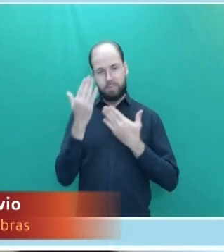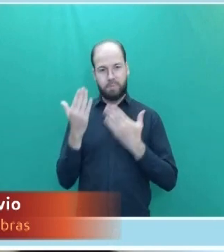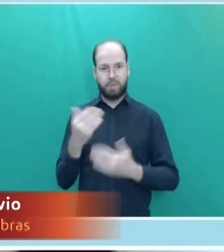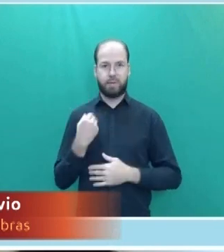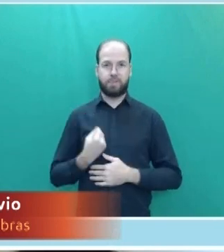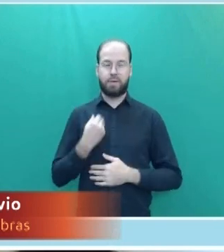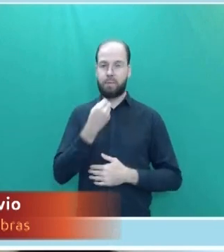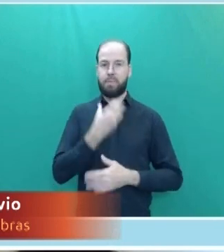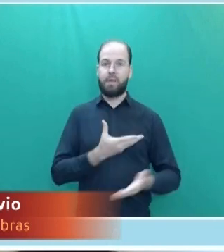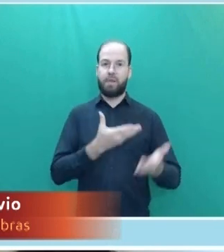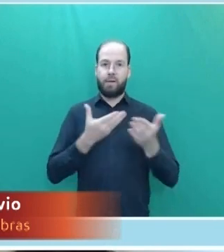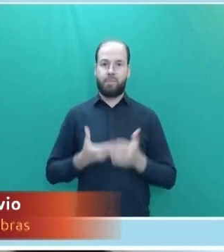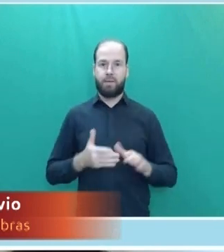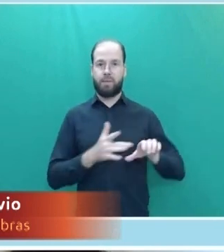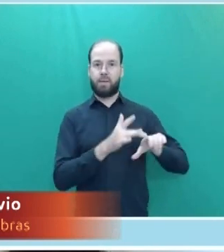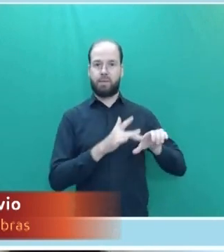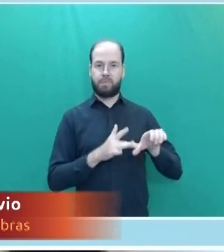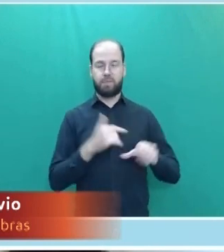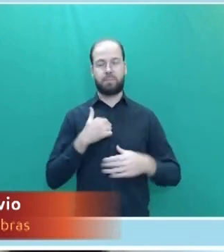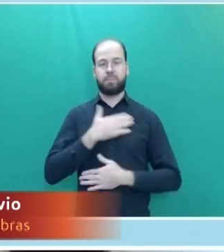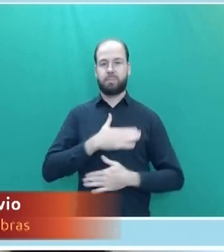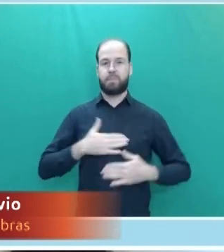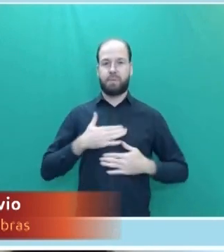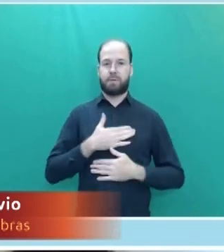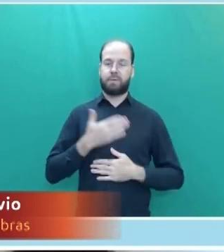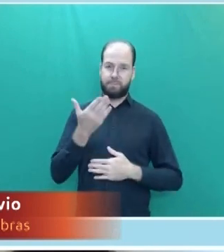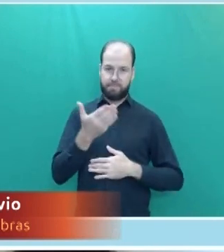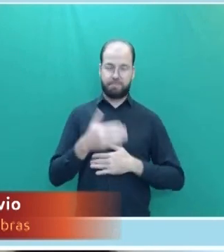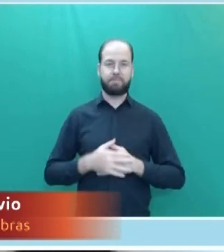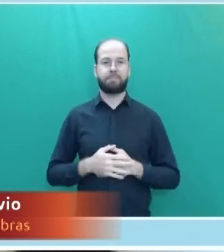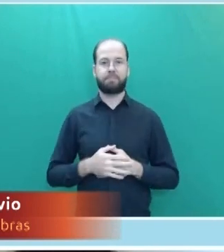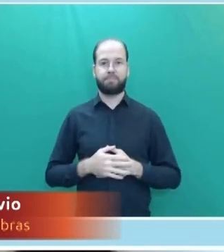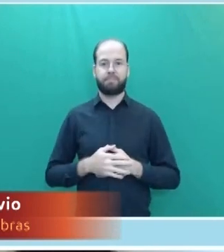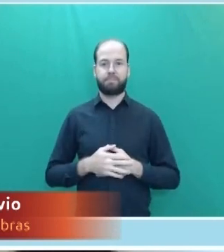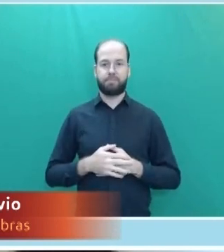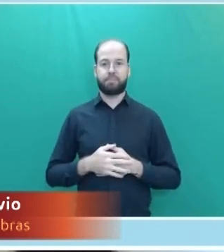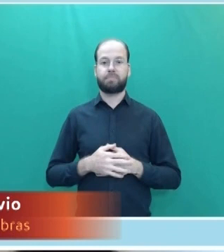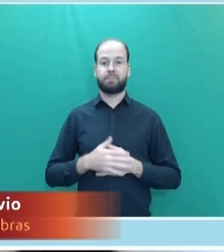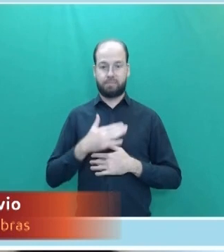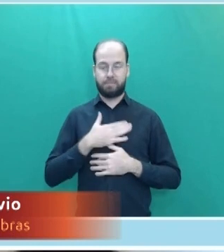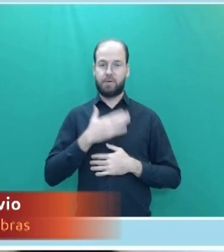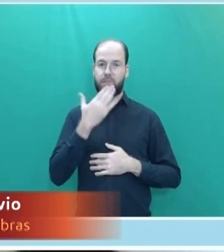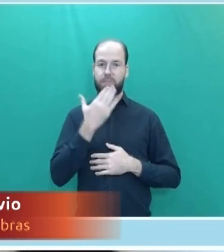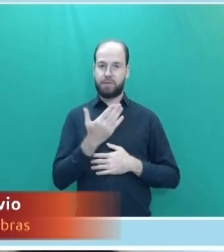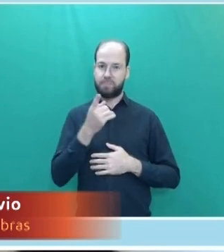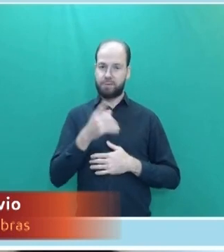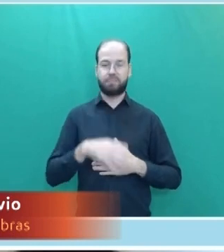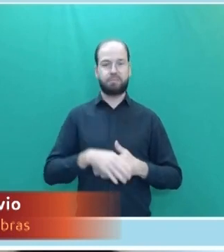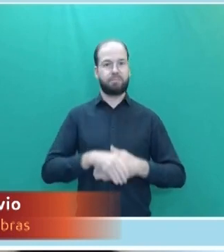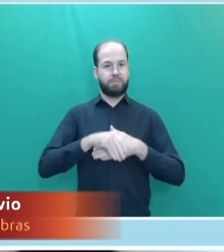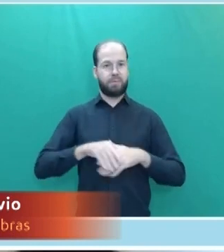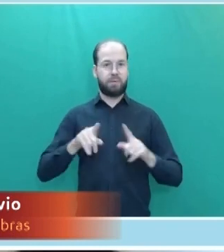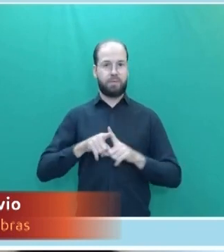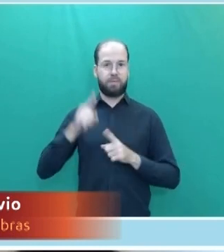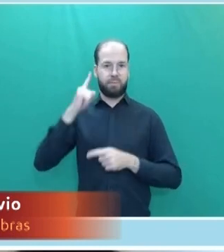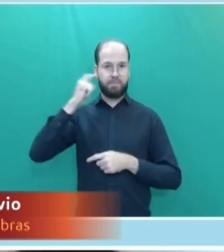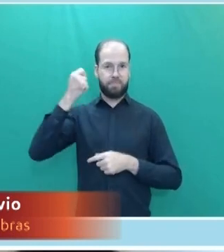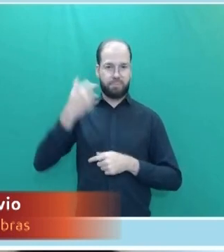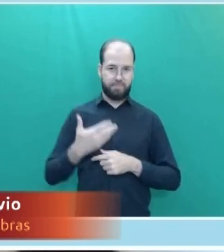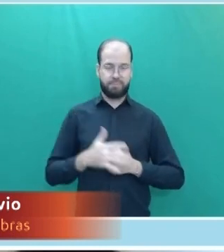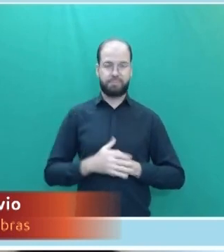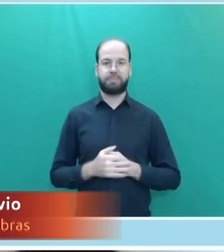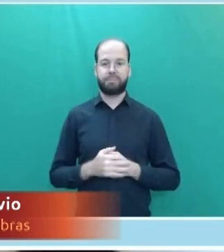bem-vinda no Conexões, é um prazer poder contar com você aqui. E eu peço para que você, assim que cumprimente o nosso público, também se apresente para ele.